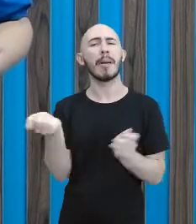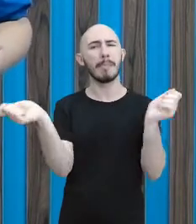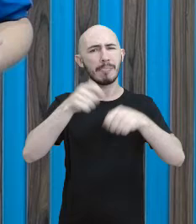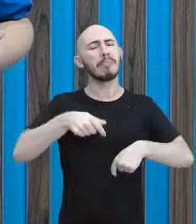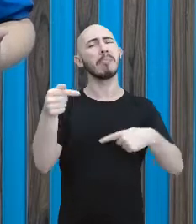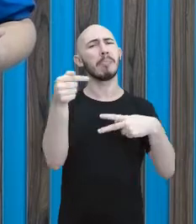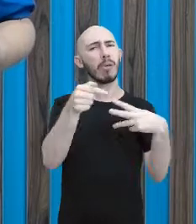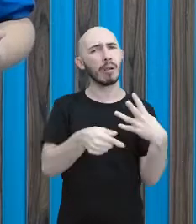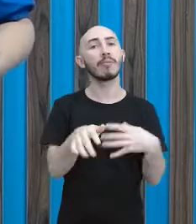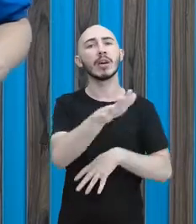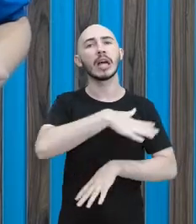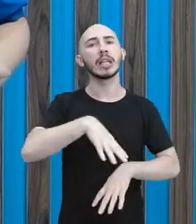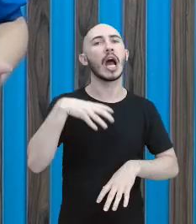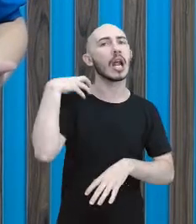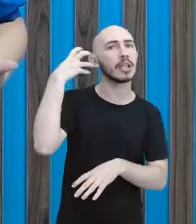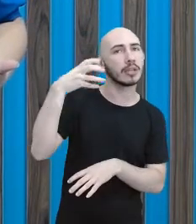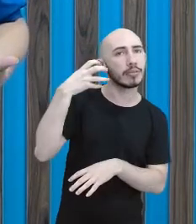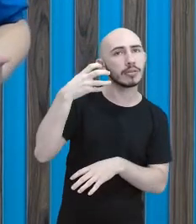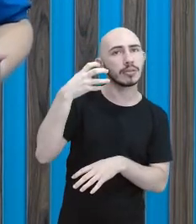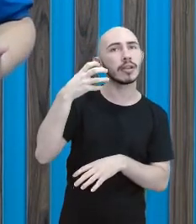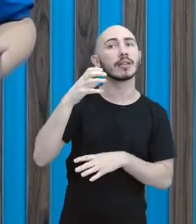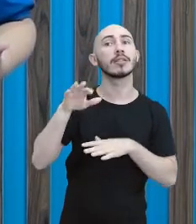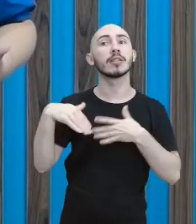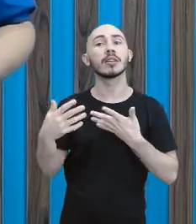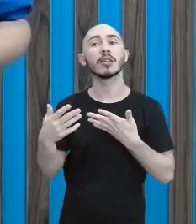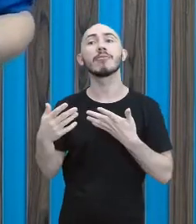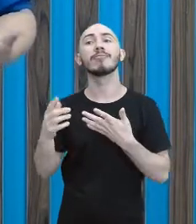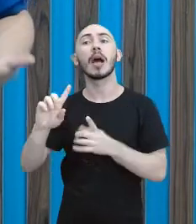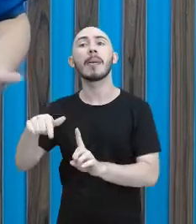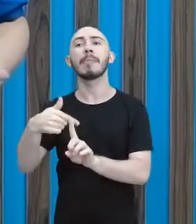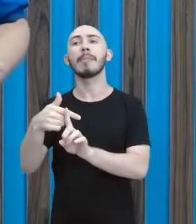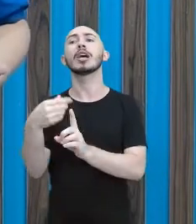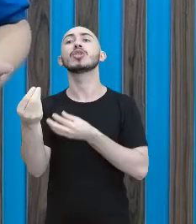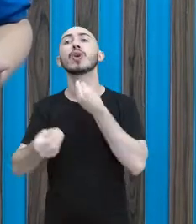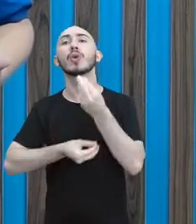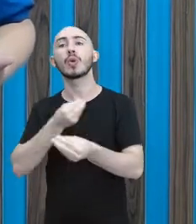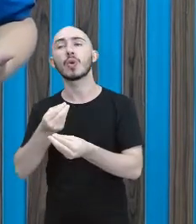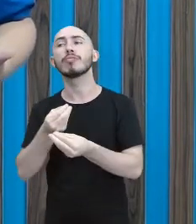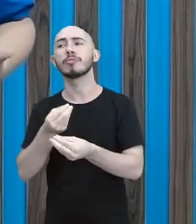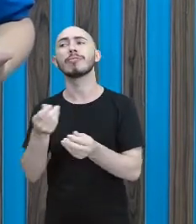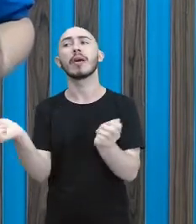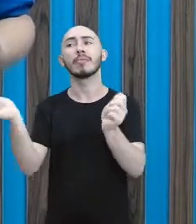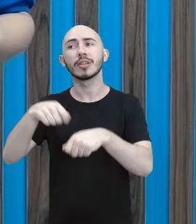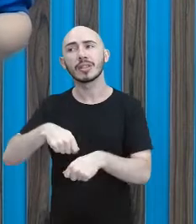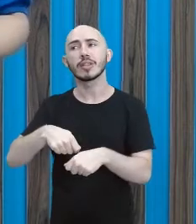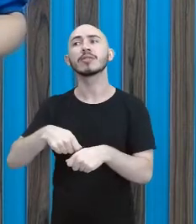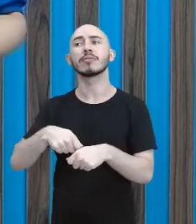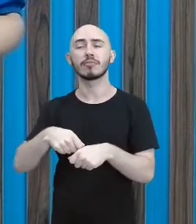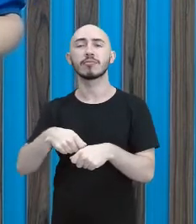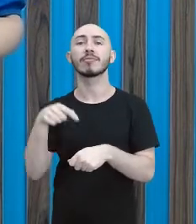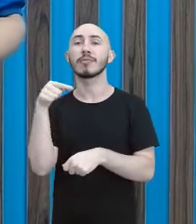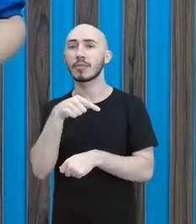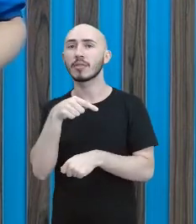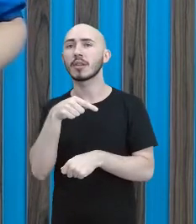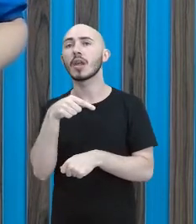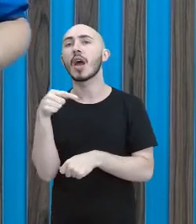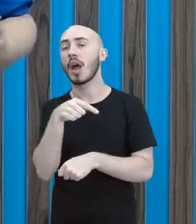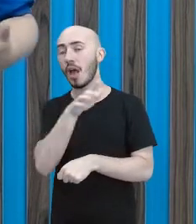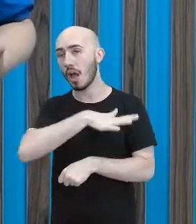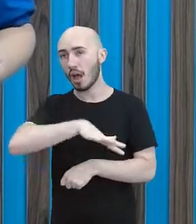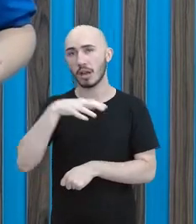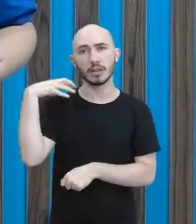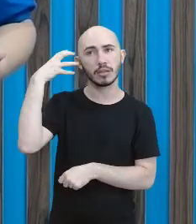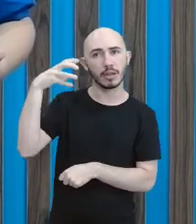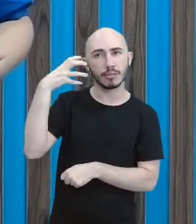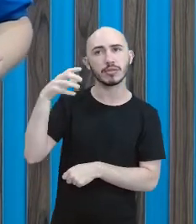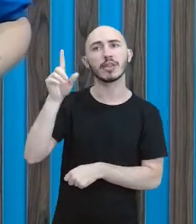muito mais competente ainda, adquire mais competências ainda e habilidades dessa área da música,